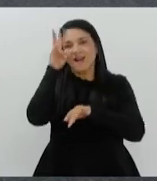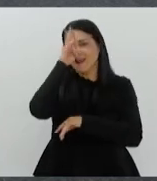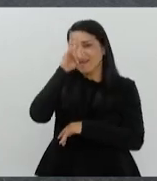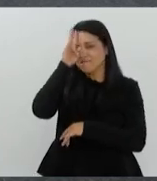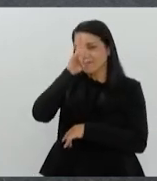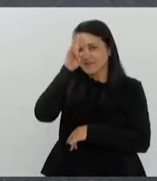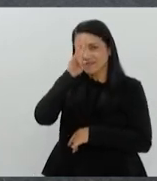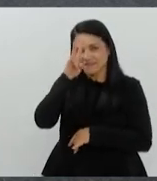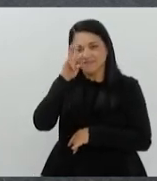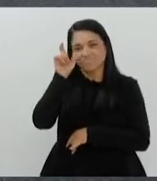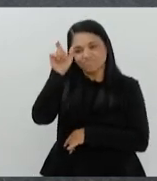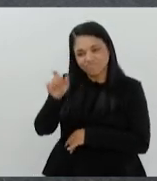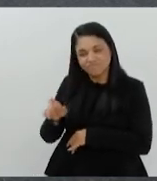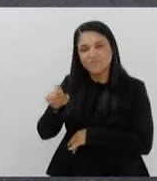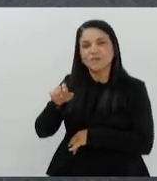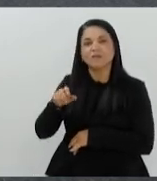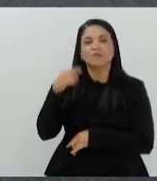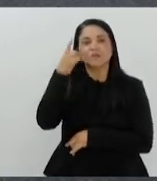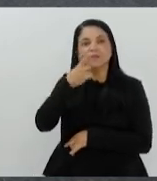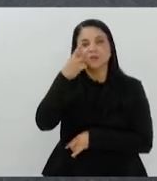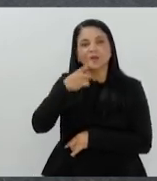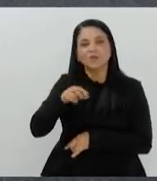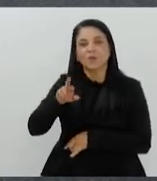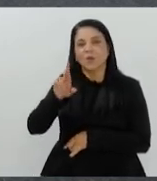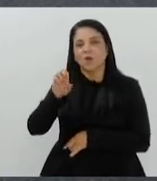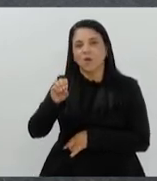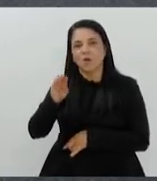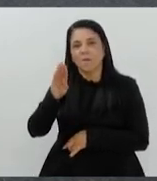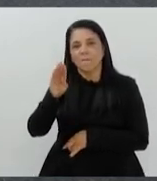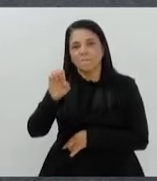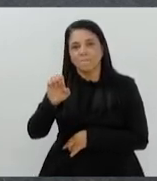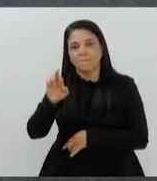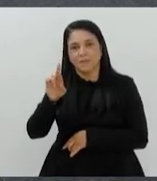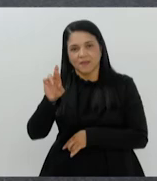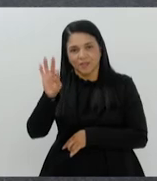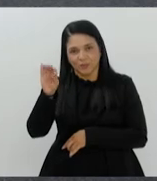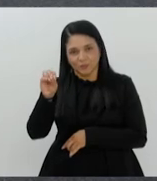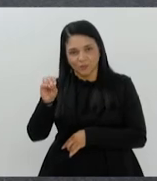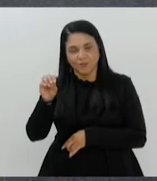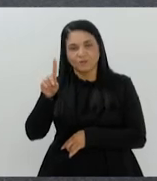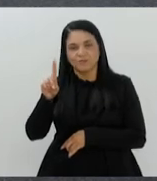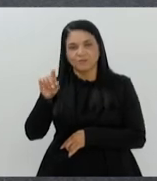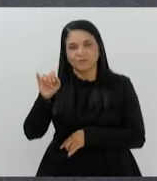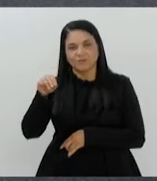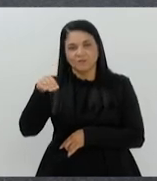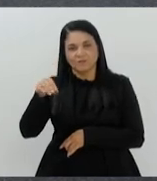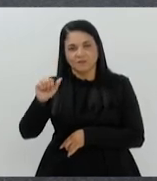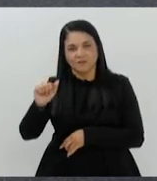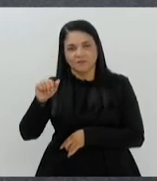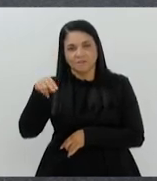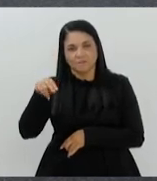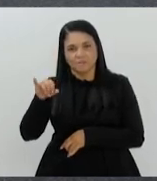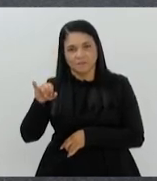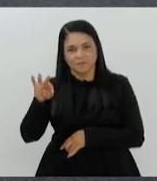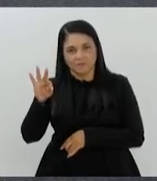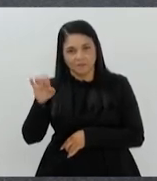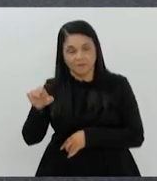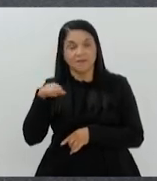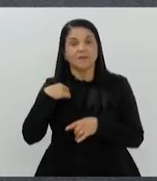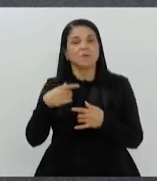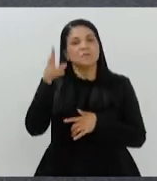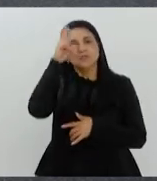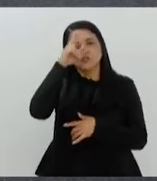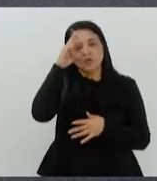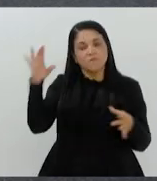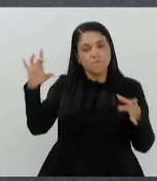lembrança do então deputado Roberto Dinamite. E dizer, né, como já disse aqui, que há uma história de vínculo entre o